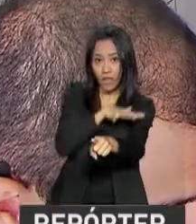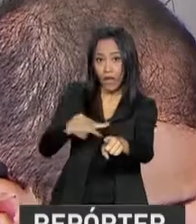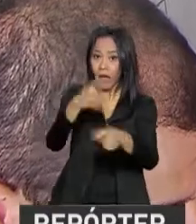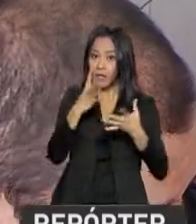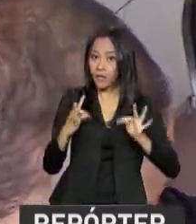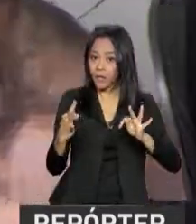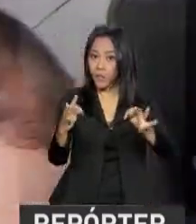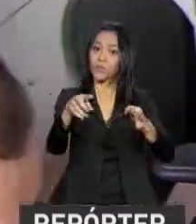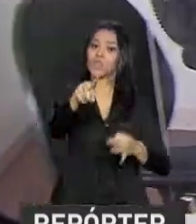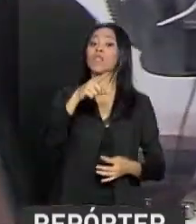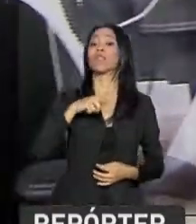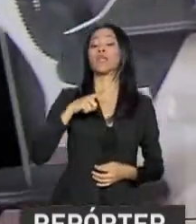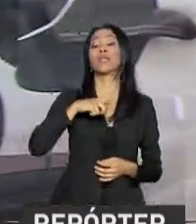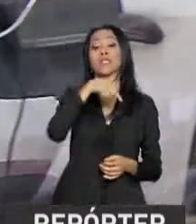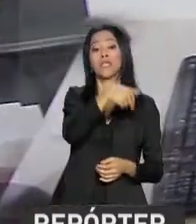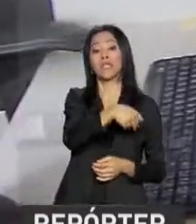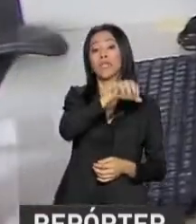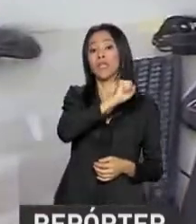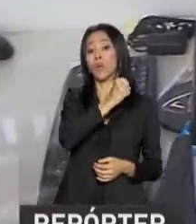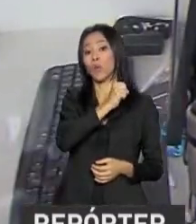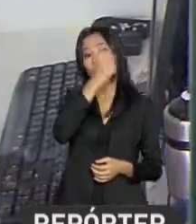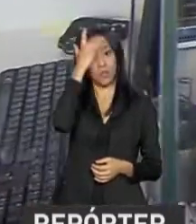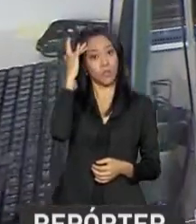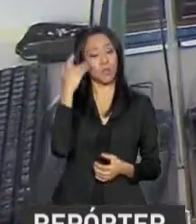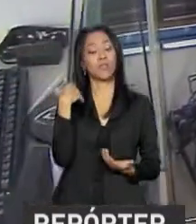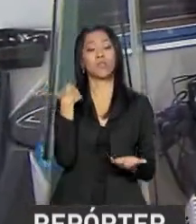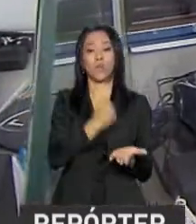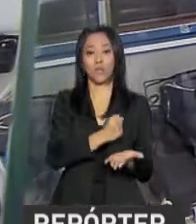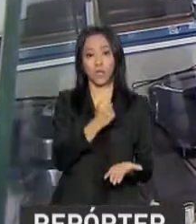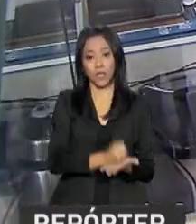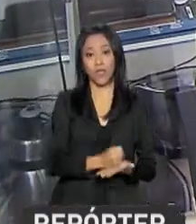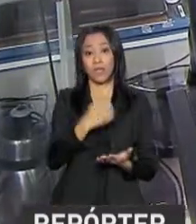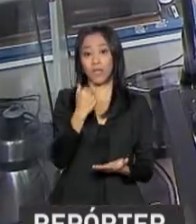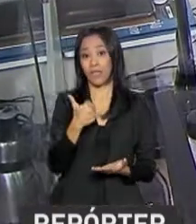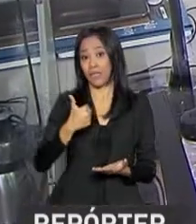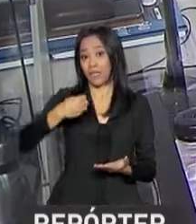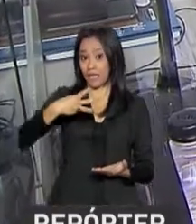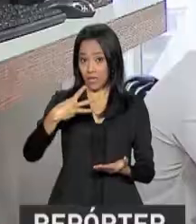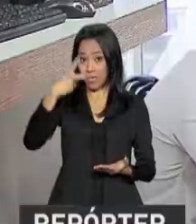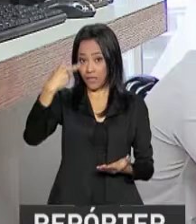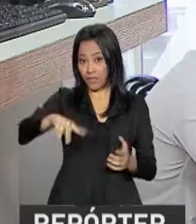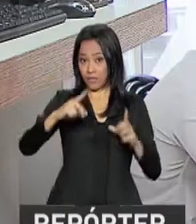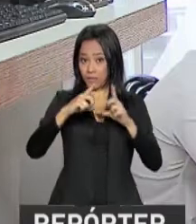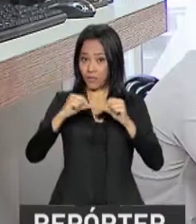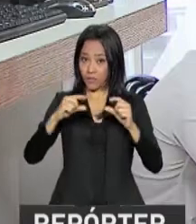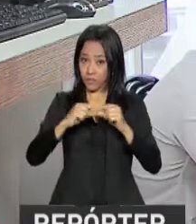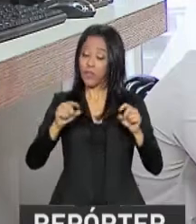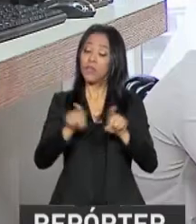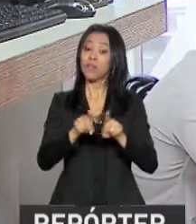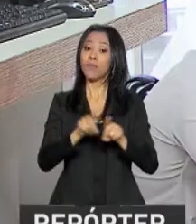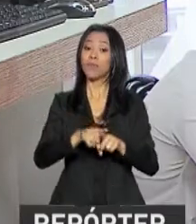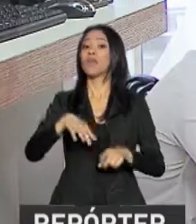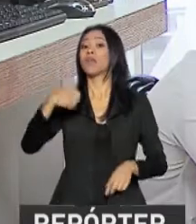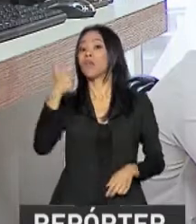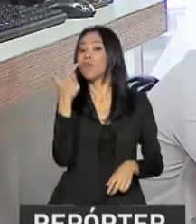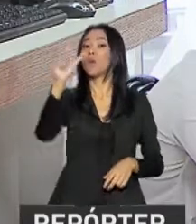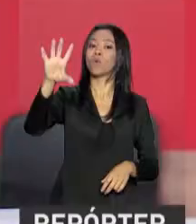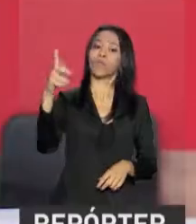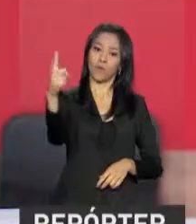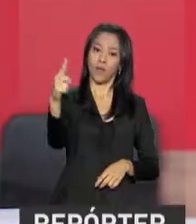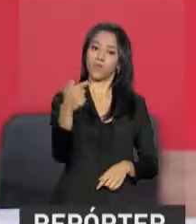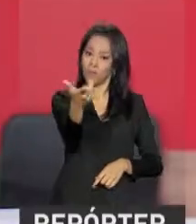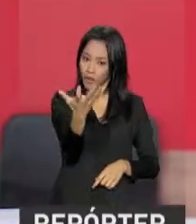78 empregados em três unidades no distrito federal e em goiás quero expandir mais o negócio